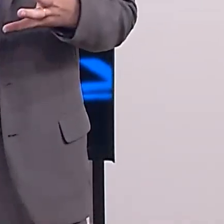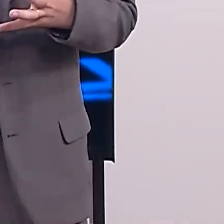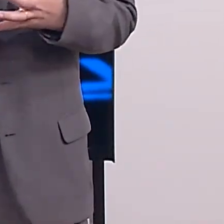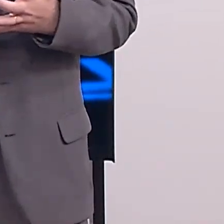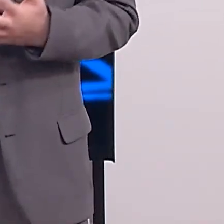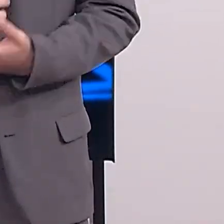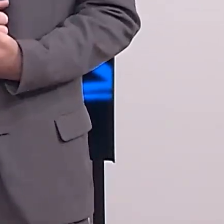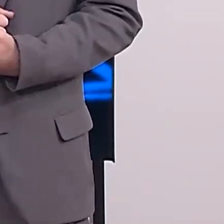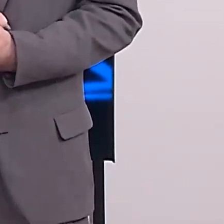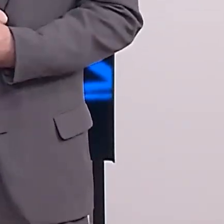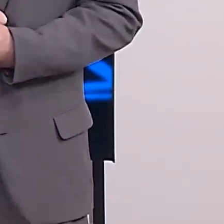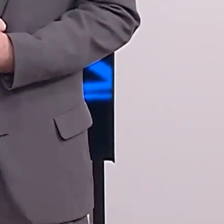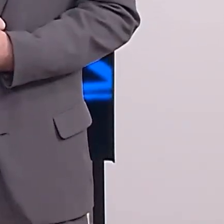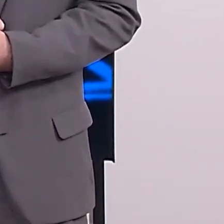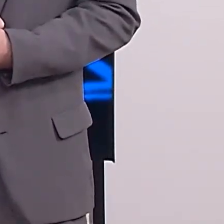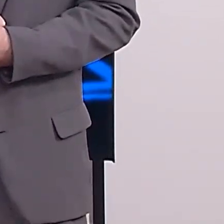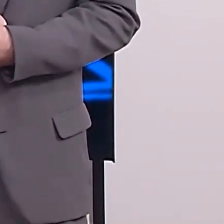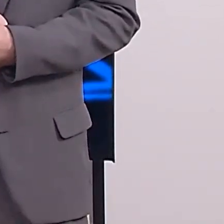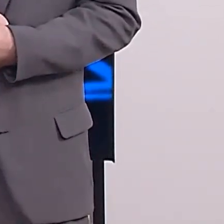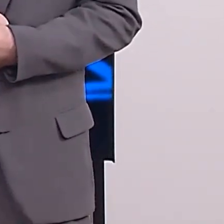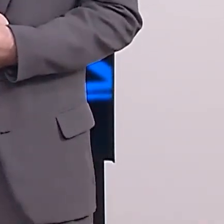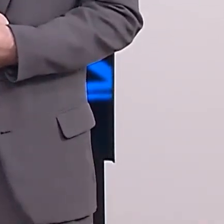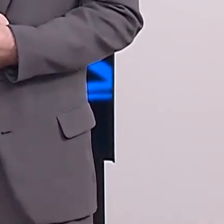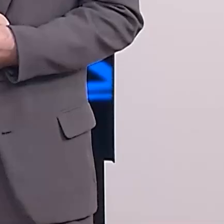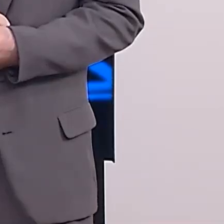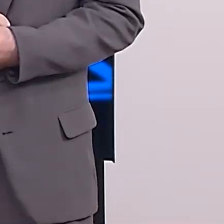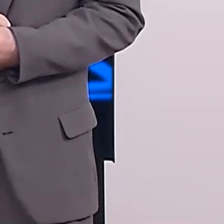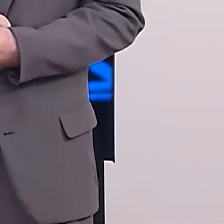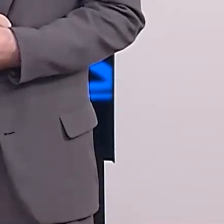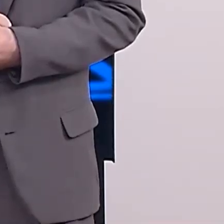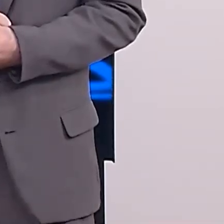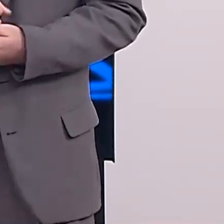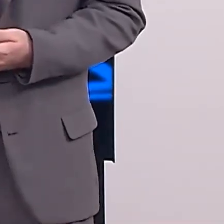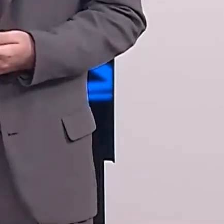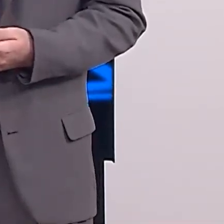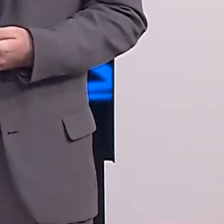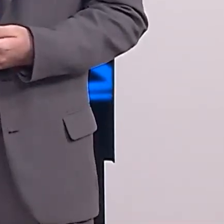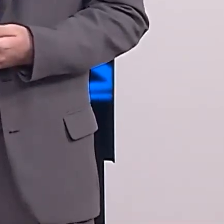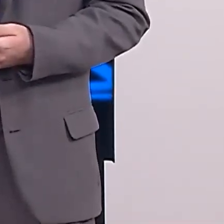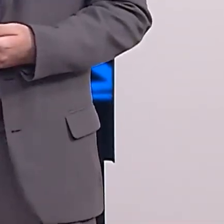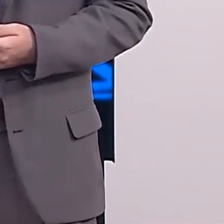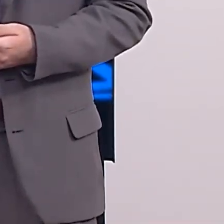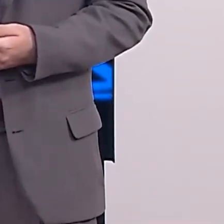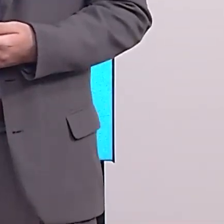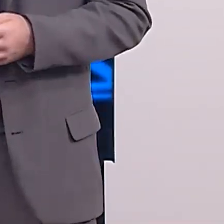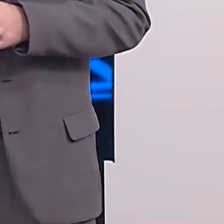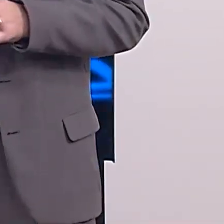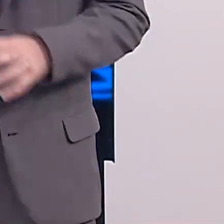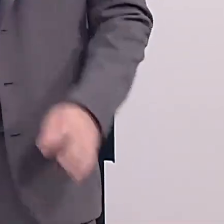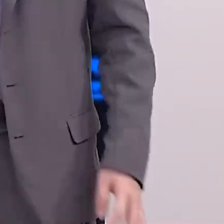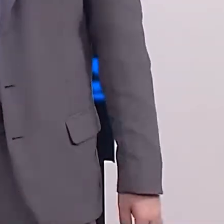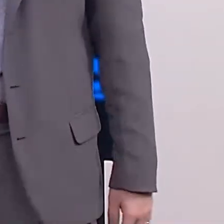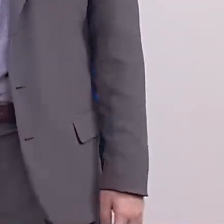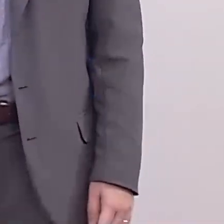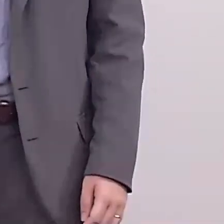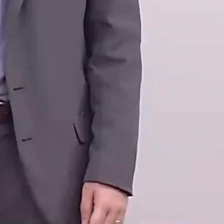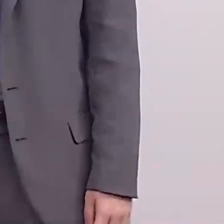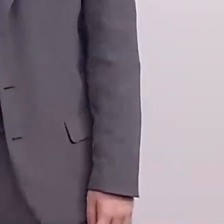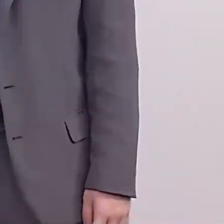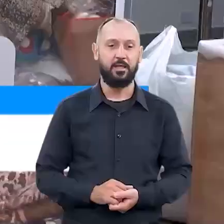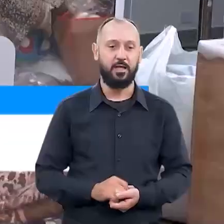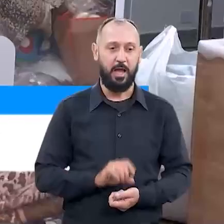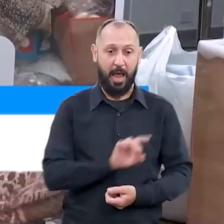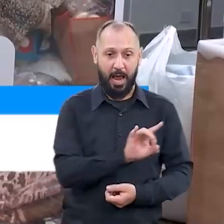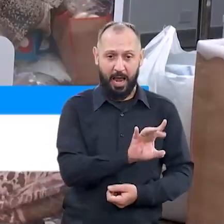da grande campanha Seu Abraço Aquece, que arrecada casacos para doação. O lançamento foi em abril e começou a todo vapor na